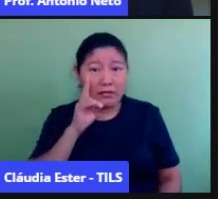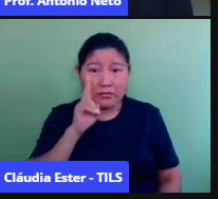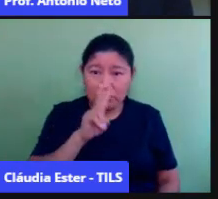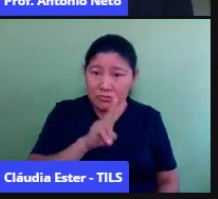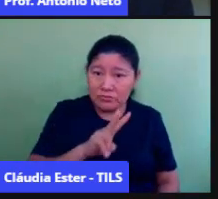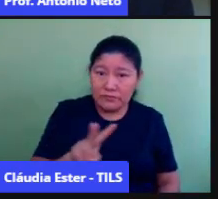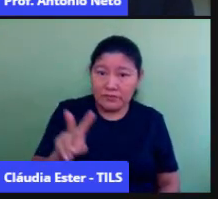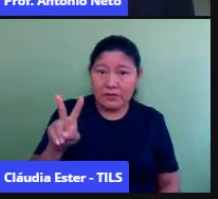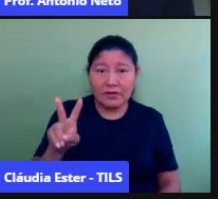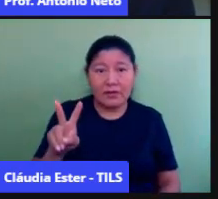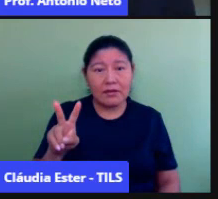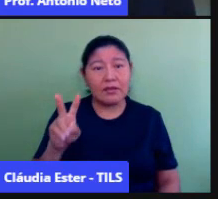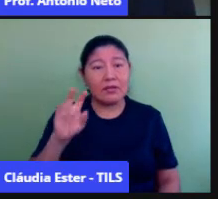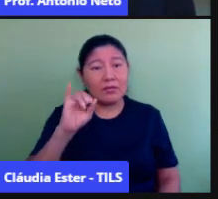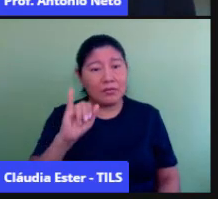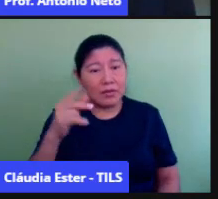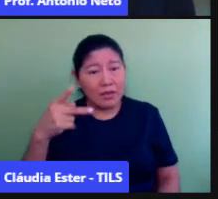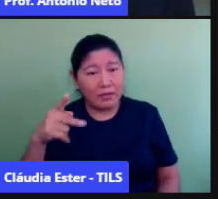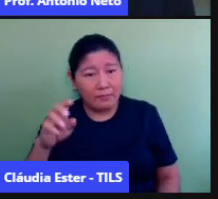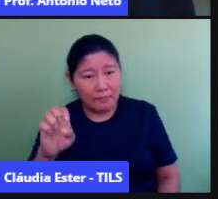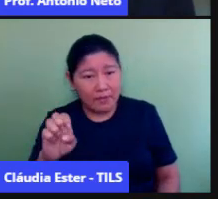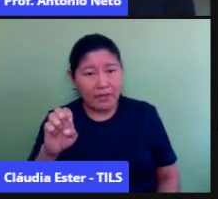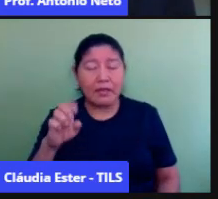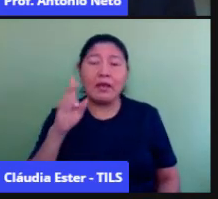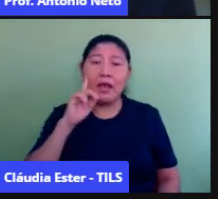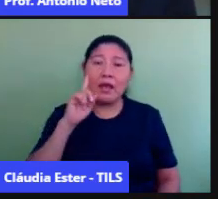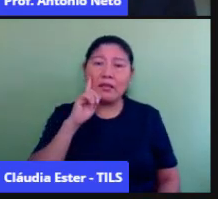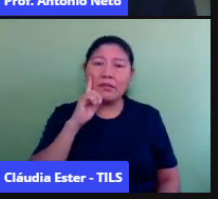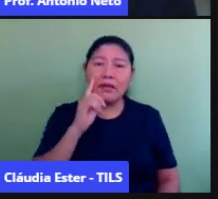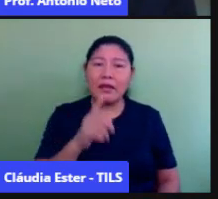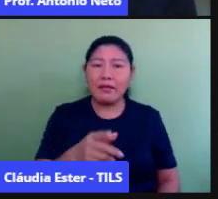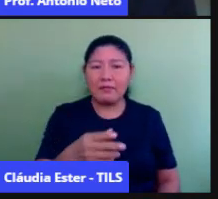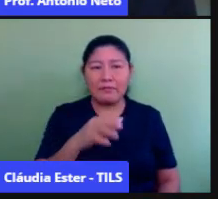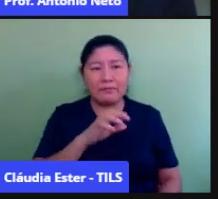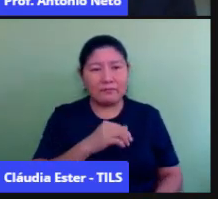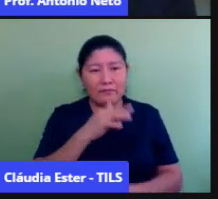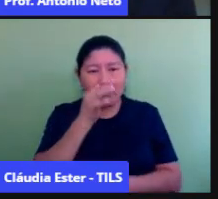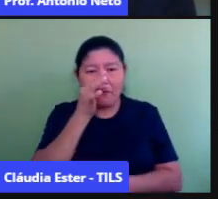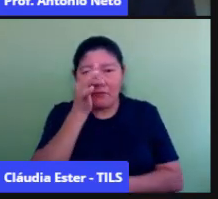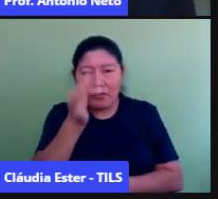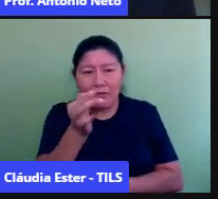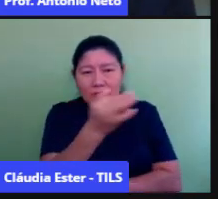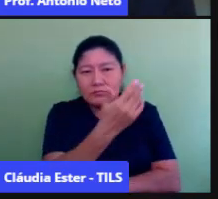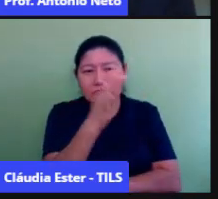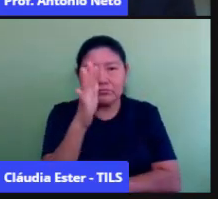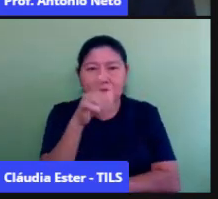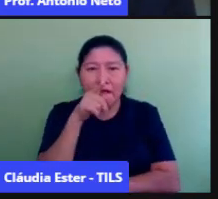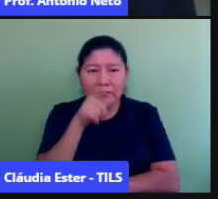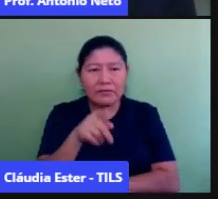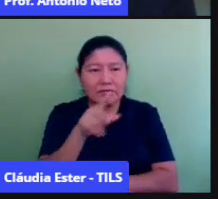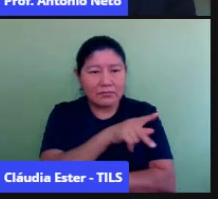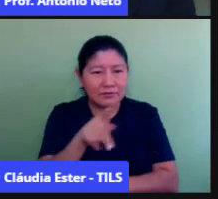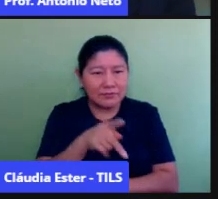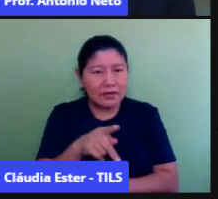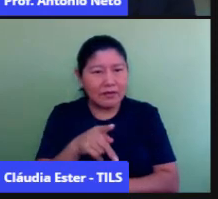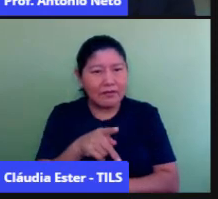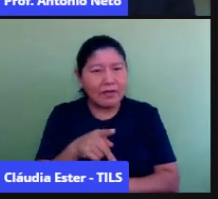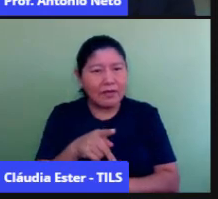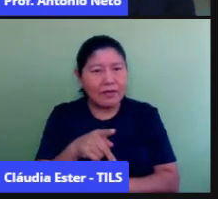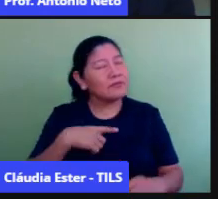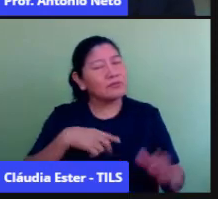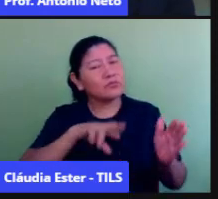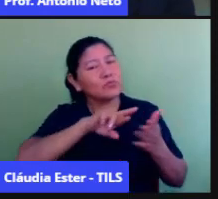florada deles, né? Então, professor, você pode criar essas narrativas, né, trabalhando com